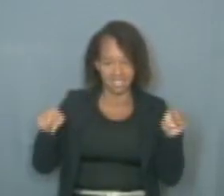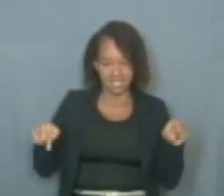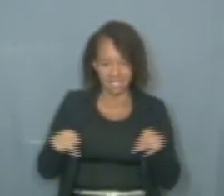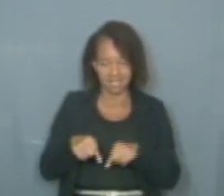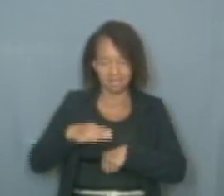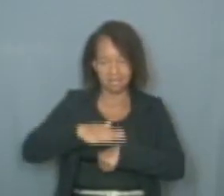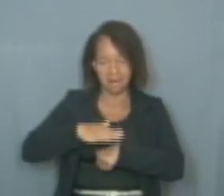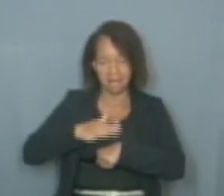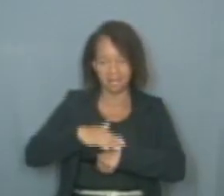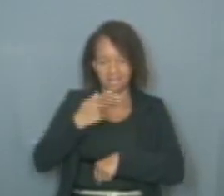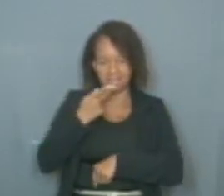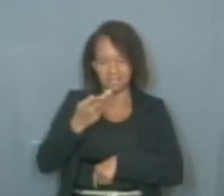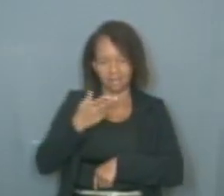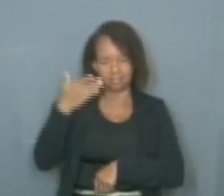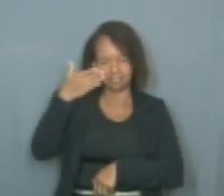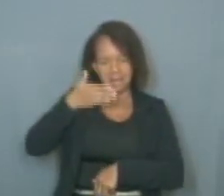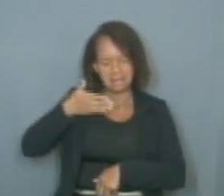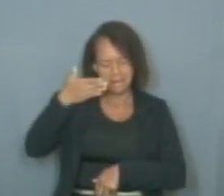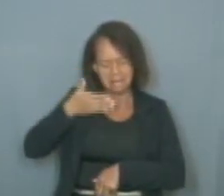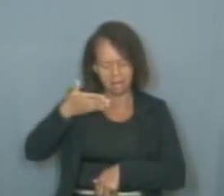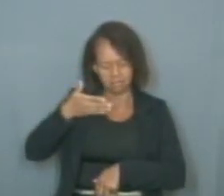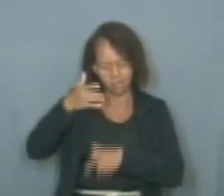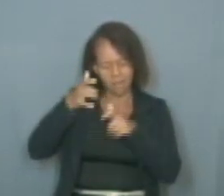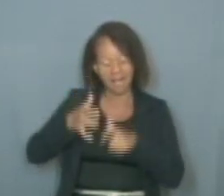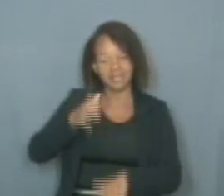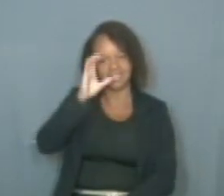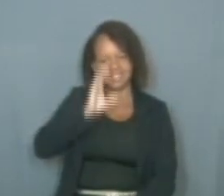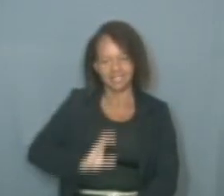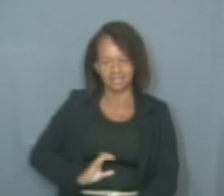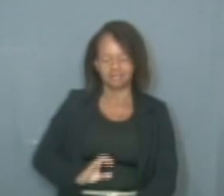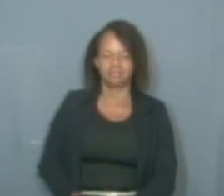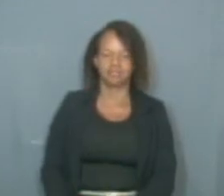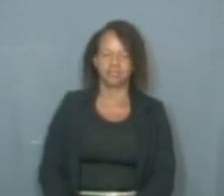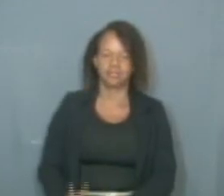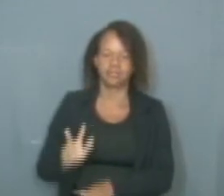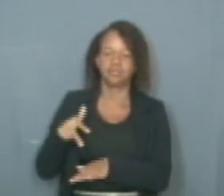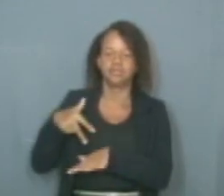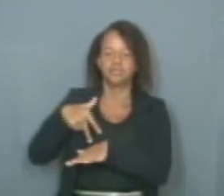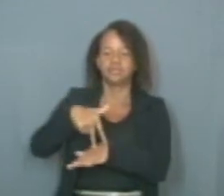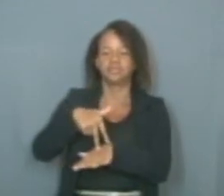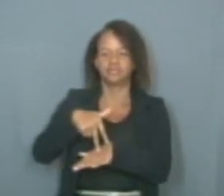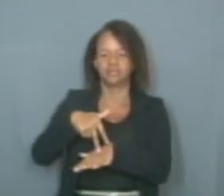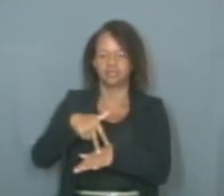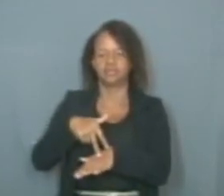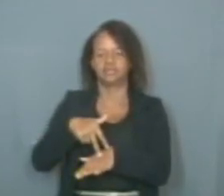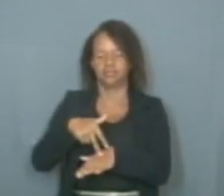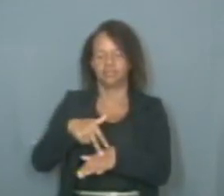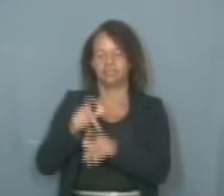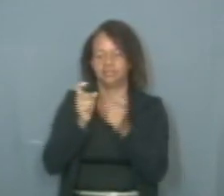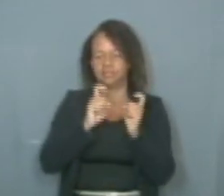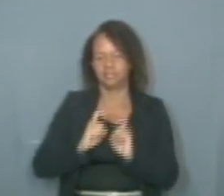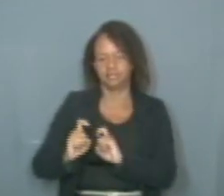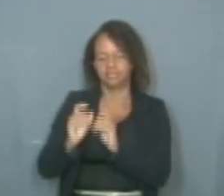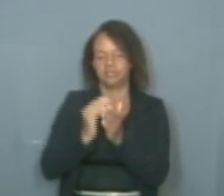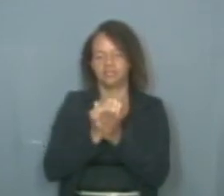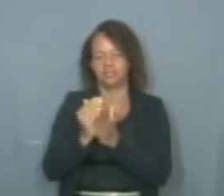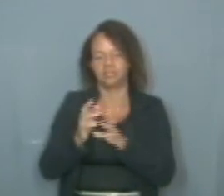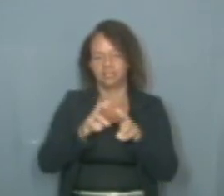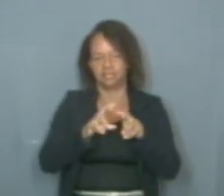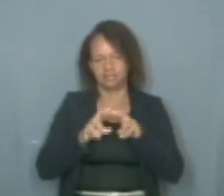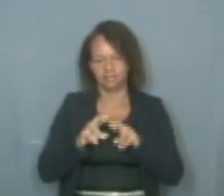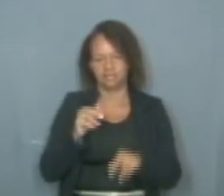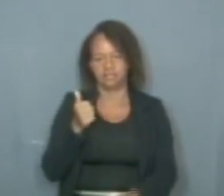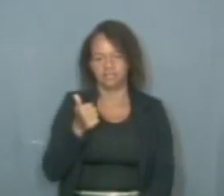fala, que é o espaço de cidadania. O que me traz aqui, a discussão inicial, é do